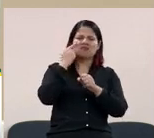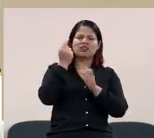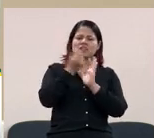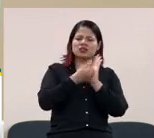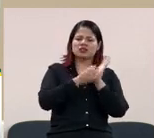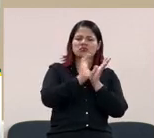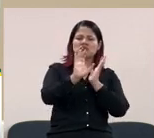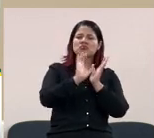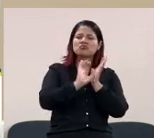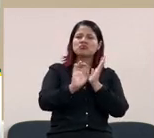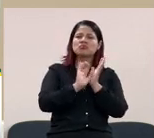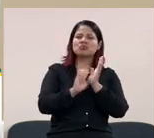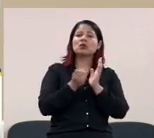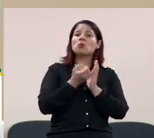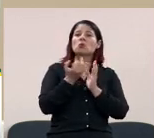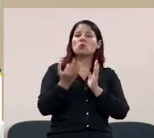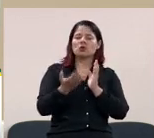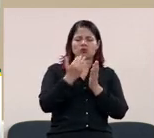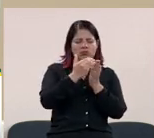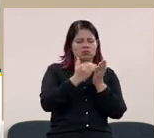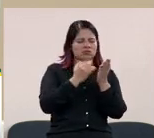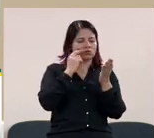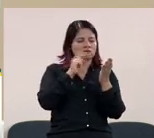é um histórico de repasse